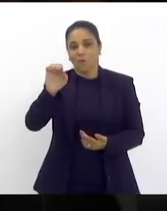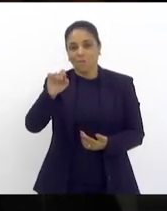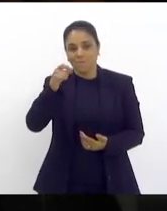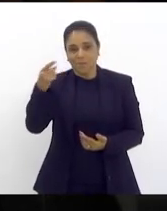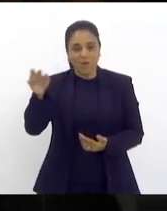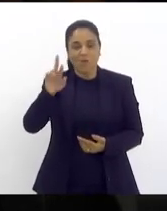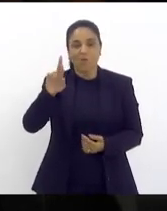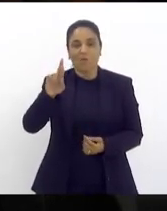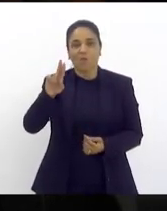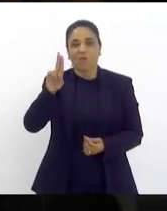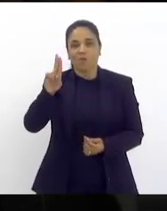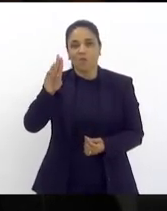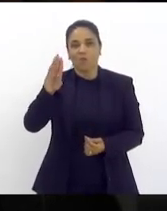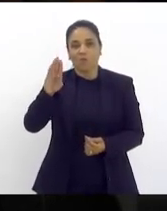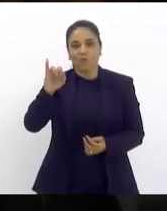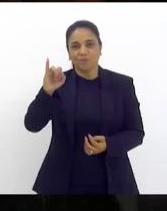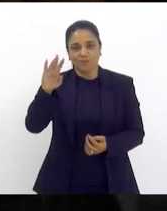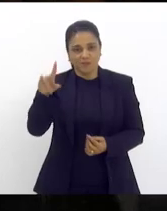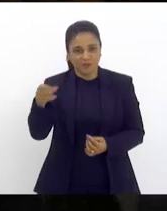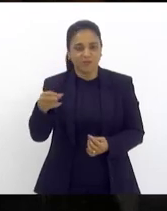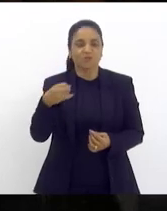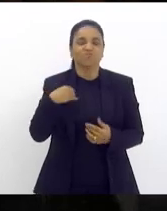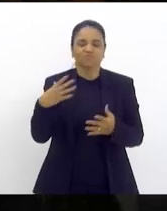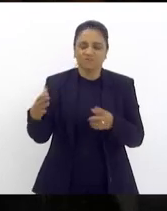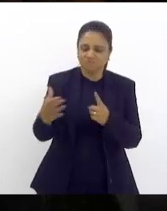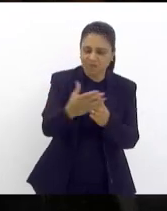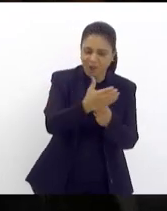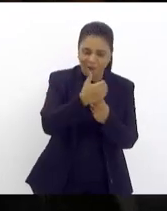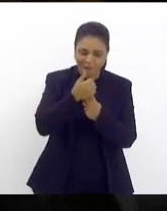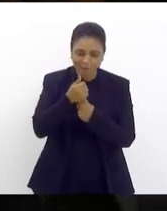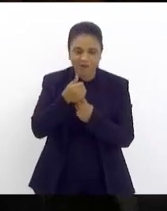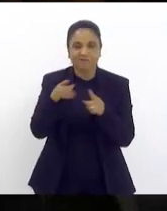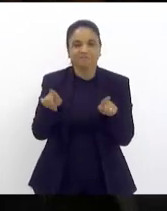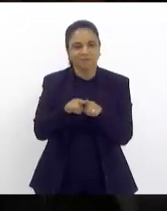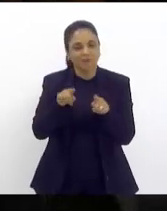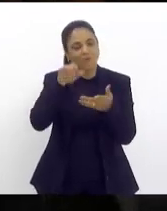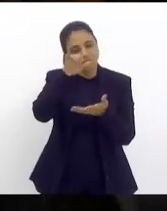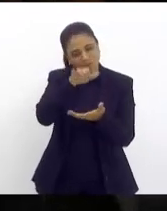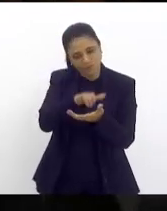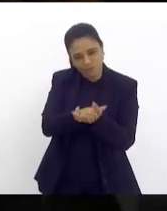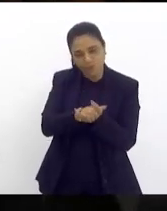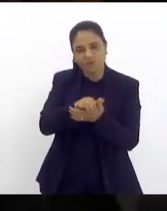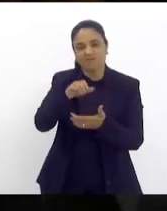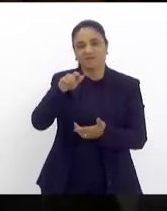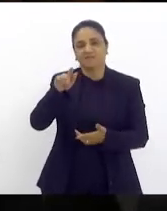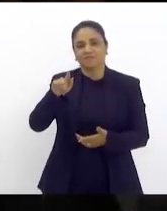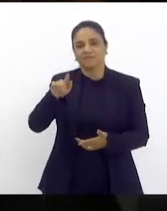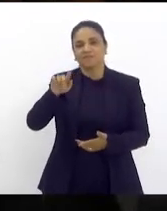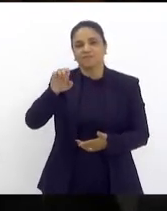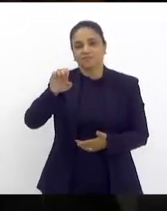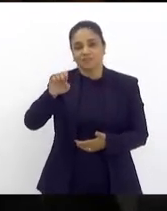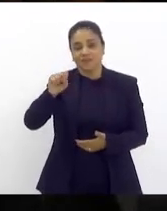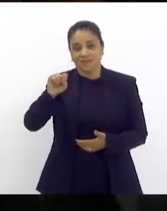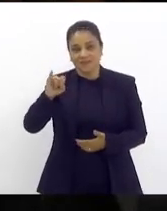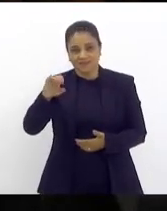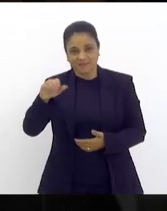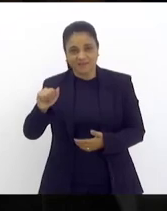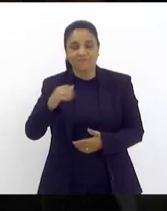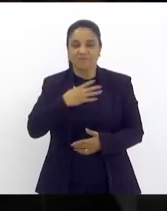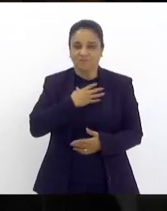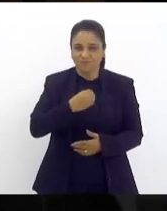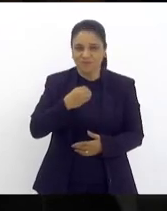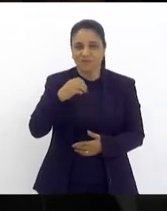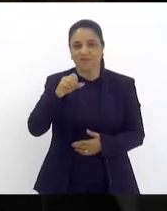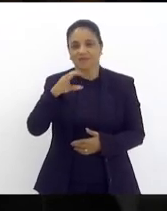que vocês me acolheram muito bem, assim como a sua esposa Jéssica, sua filhinha Maria Clara, sua irmã, seu irmão,